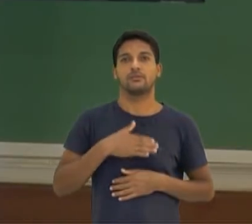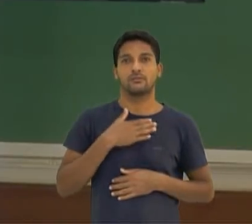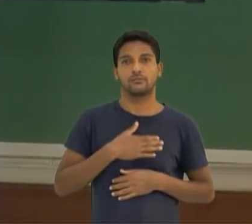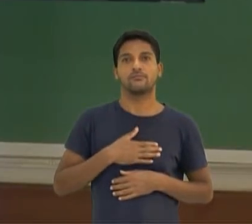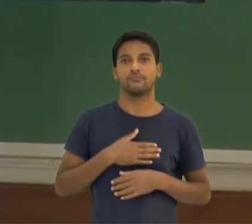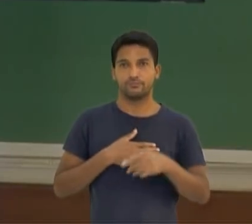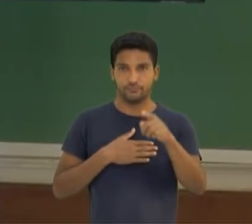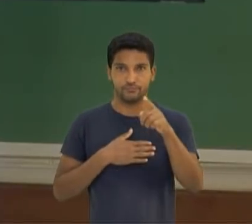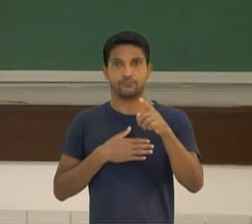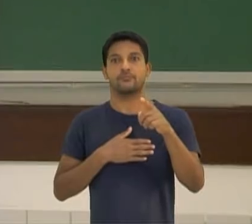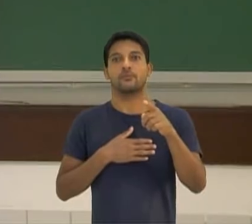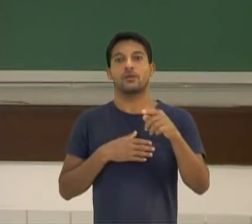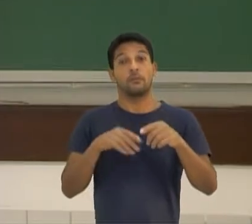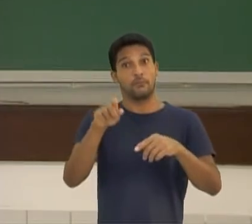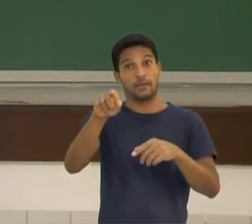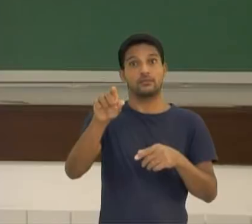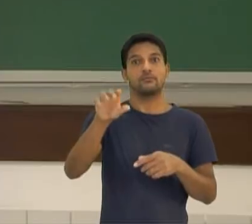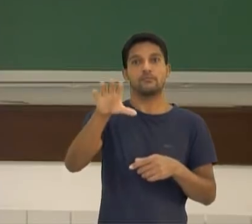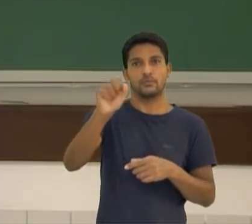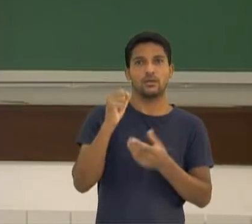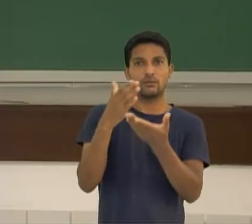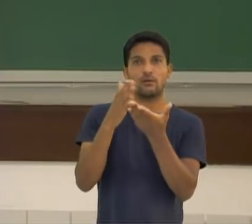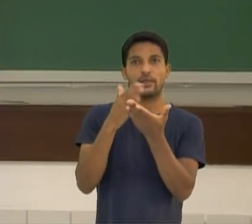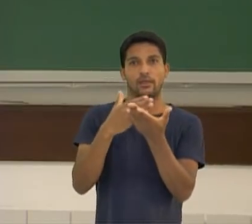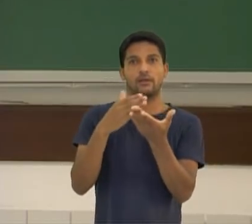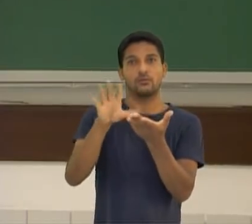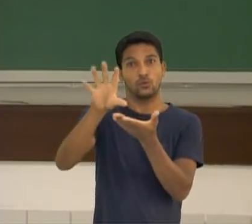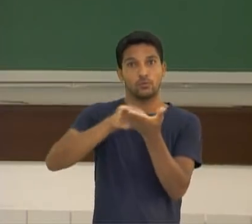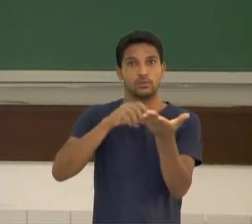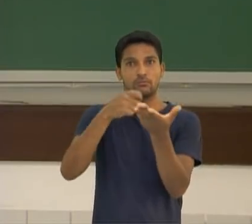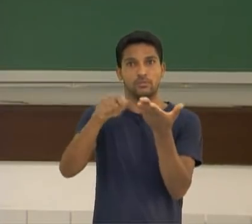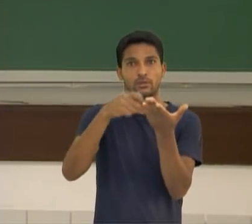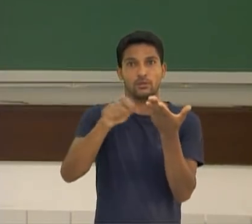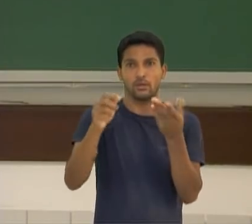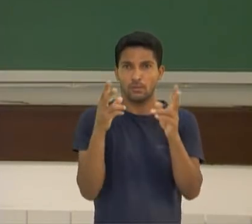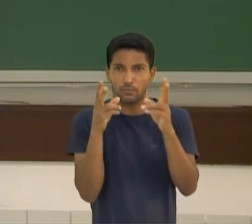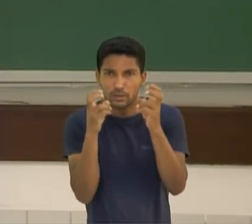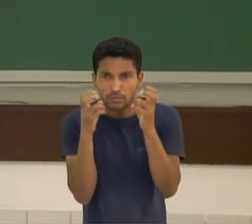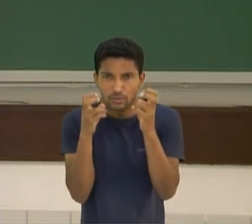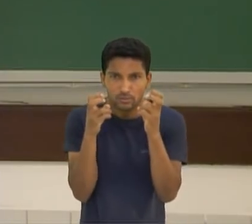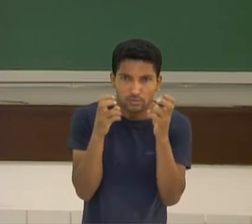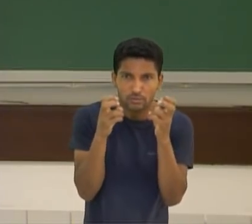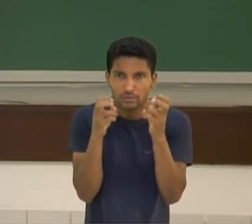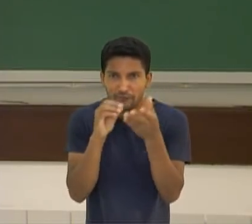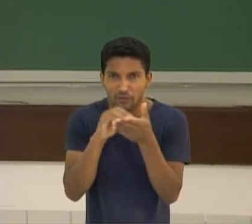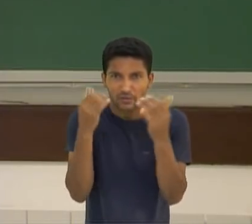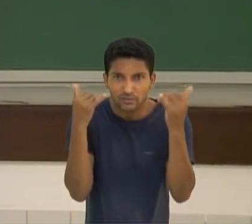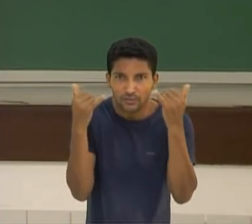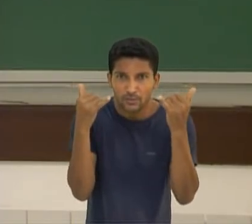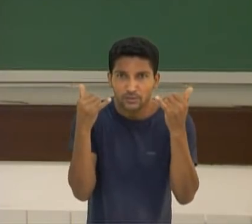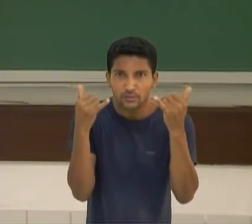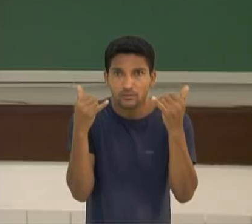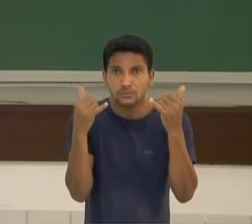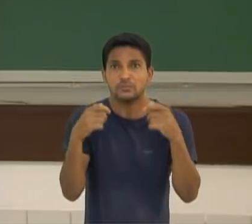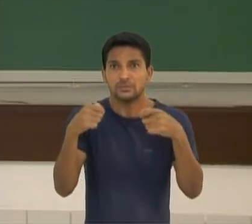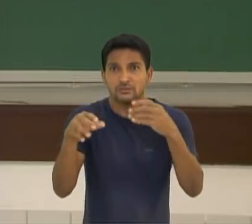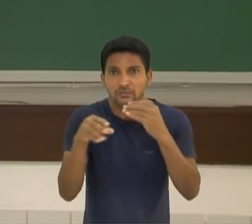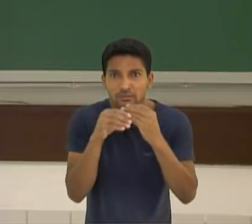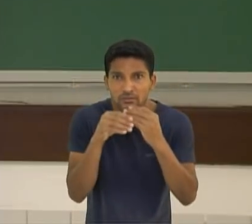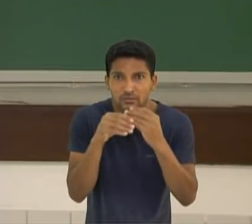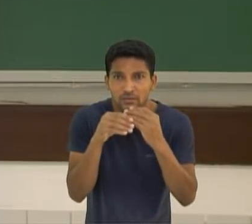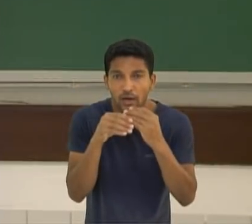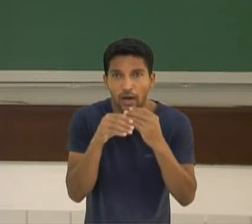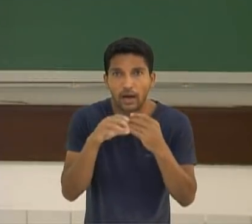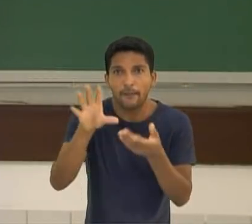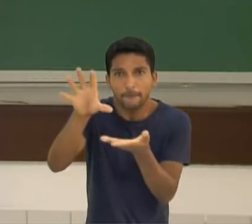tranquilos, mas nada impede você pegar o caderninho, de você anotar, percebeu que faltou alguma informação que precisa complementar,